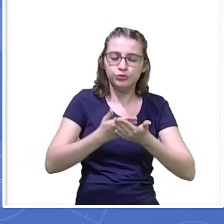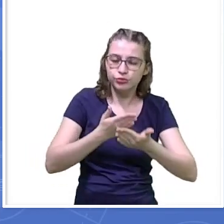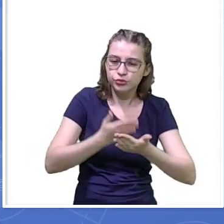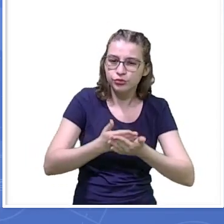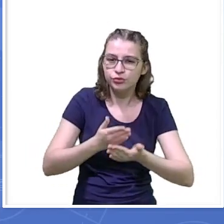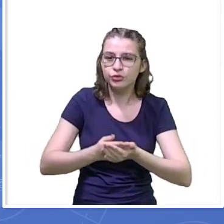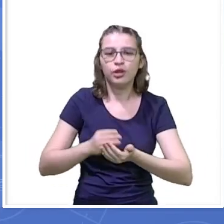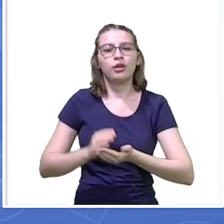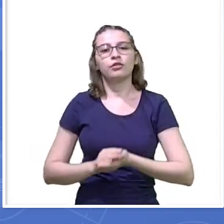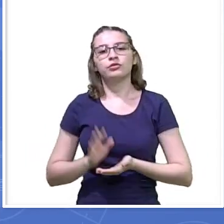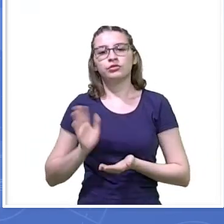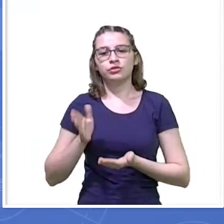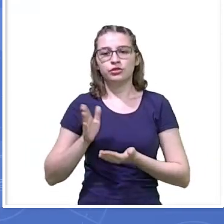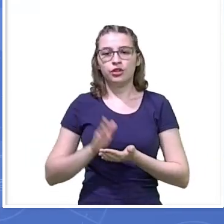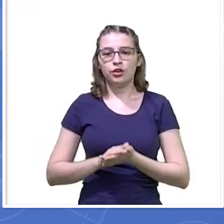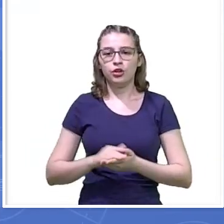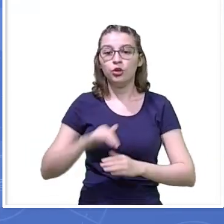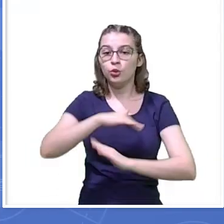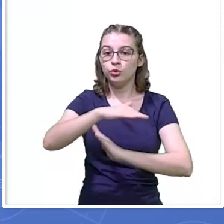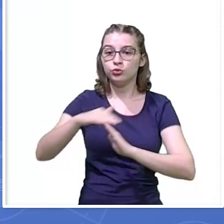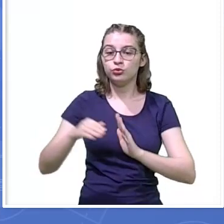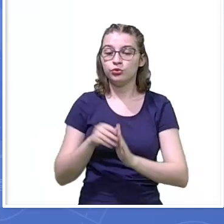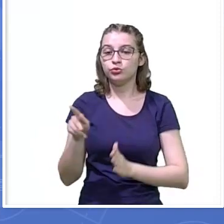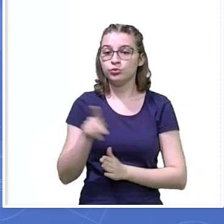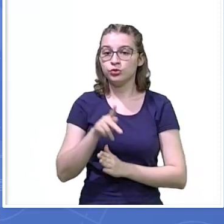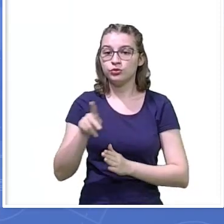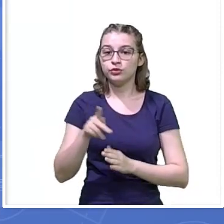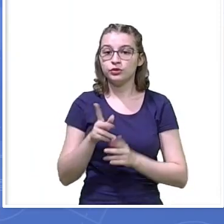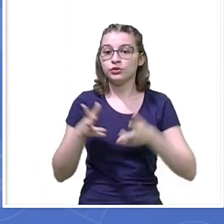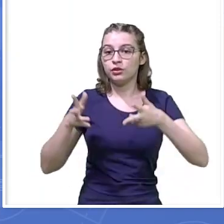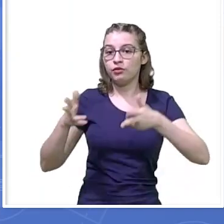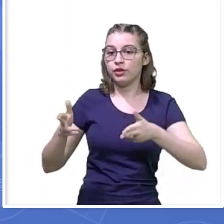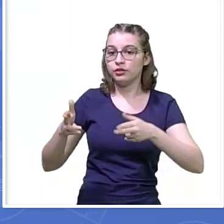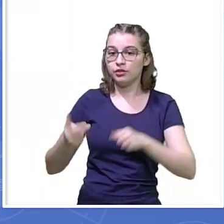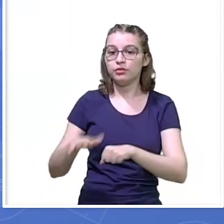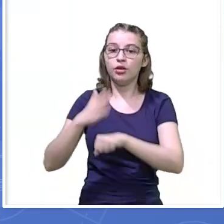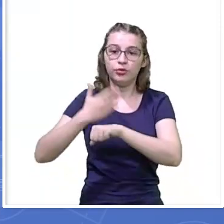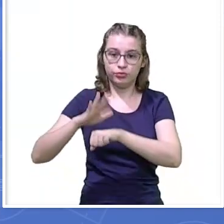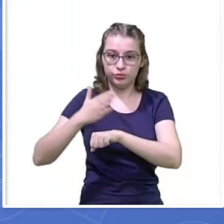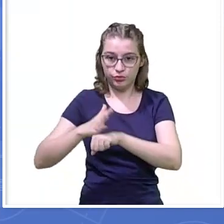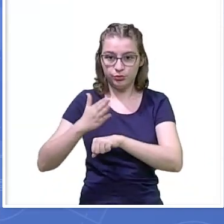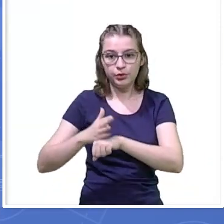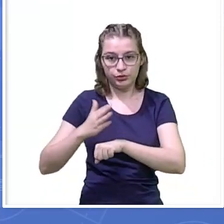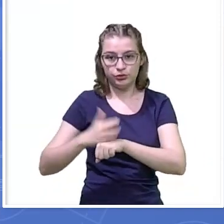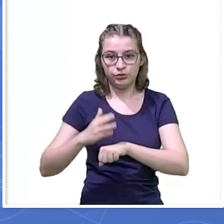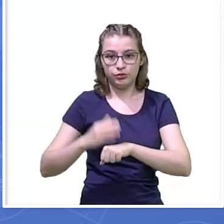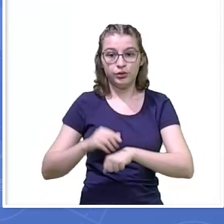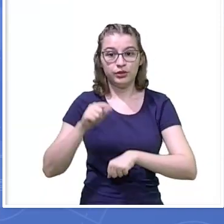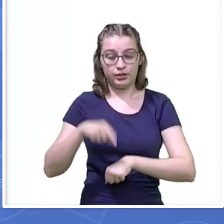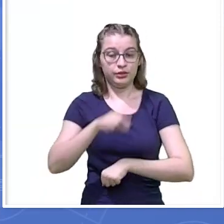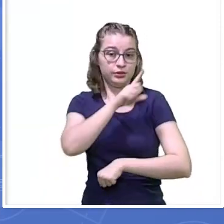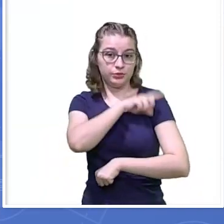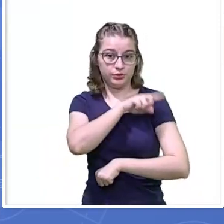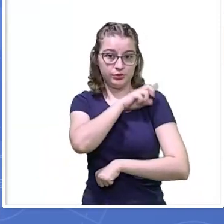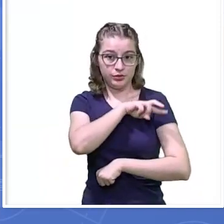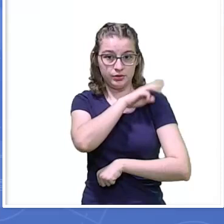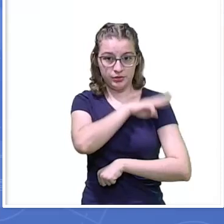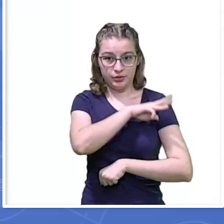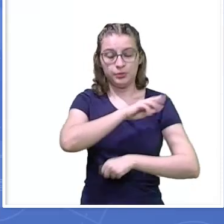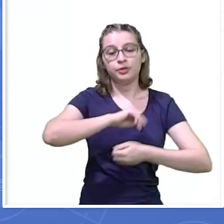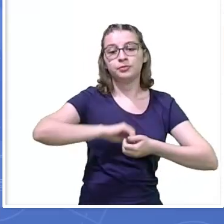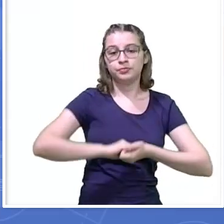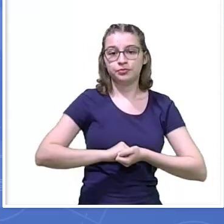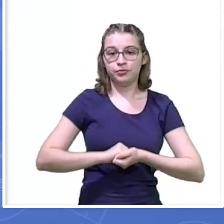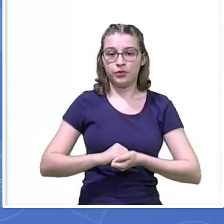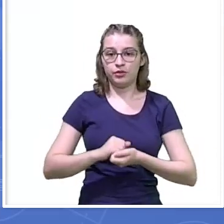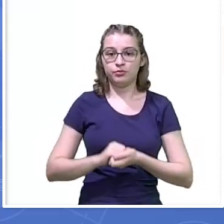os professores de todos os componentes vão fazer a mesma coisa, vai funcionar da mesma forma aqui no ensino médio. Teremos a aula